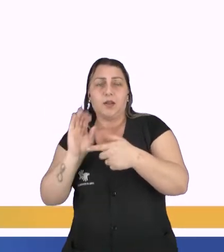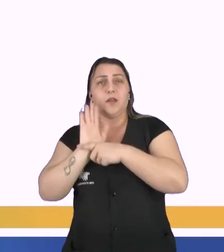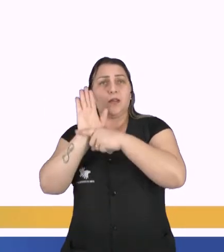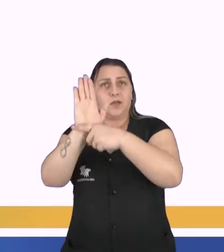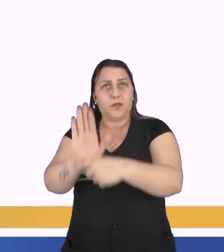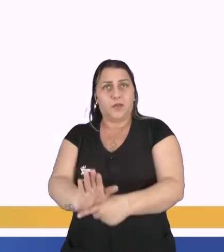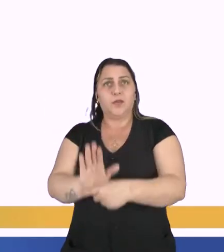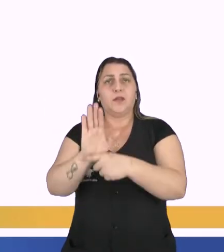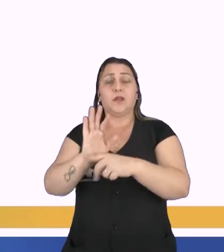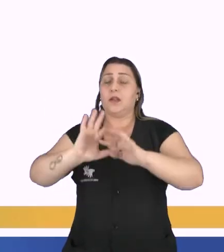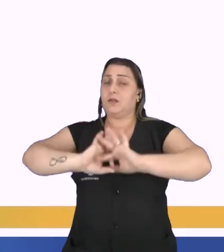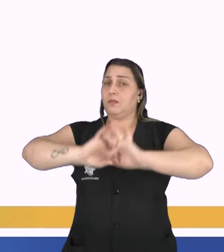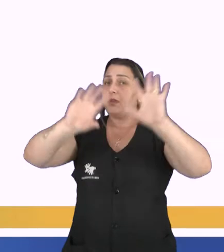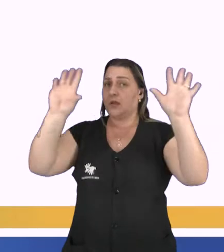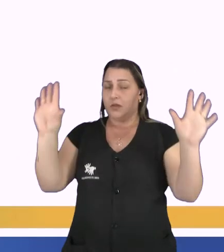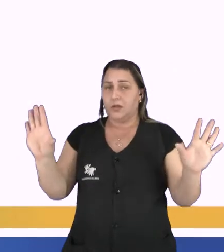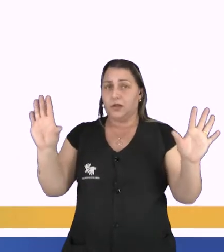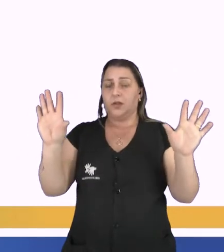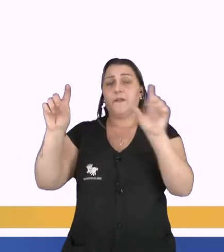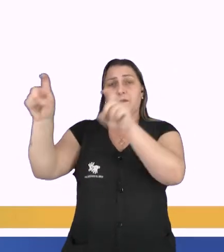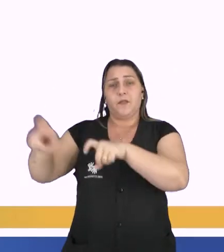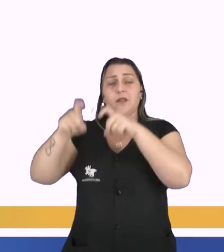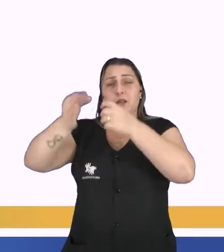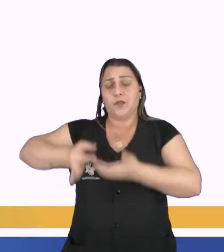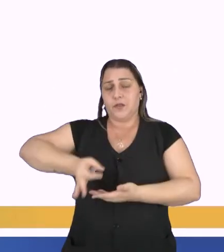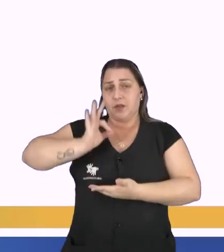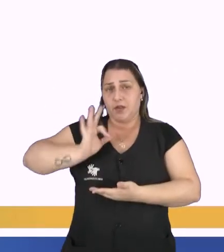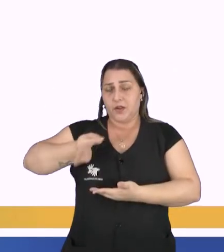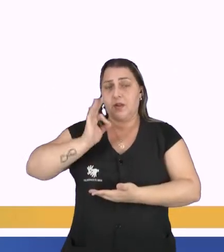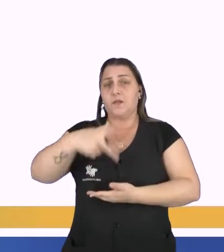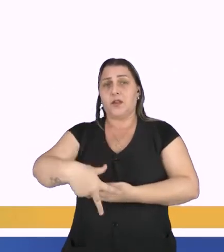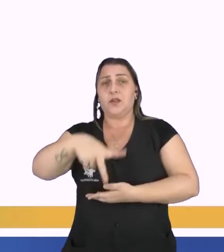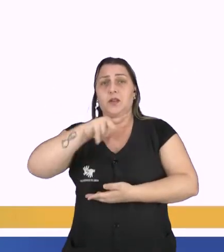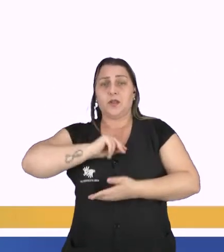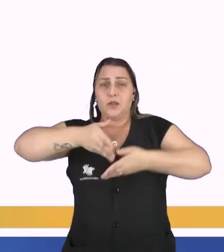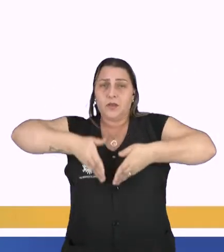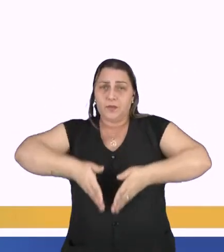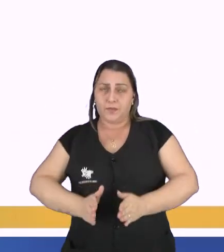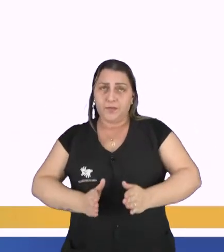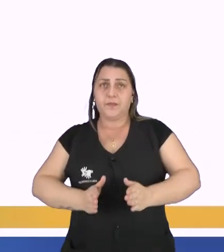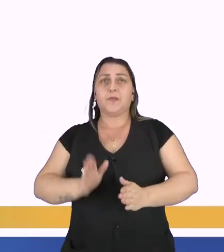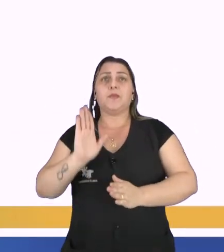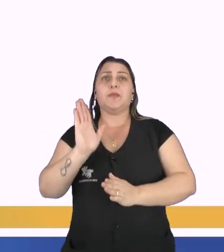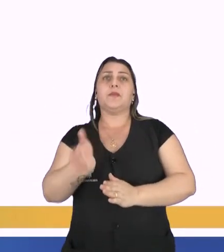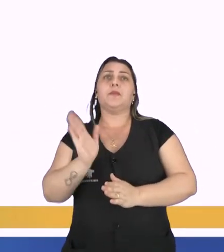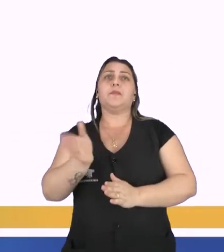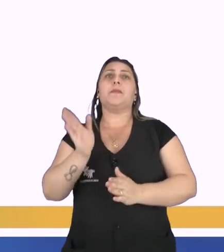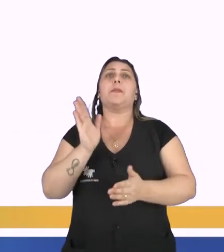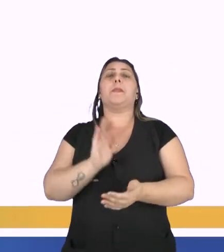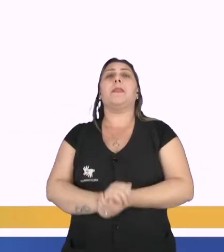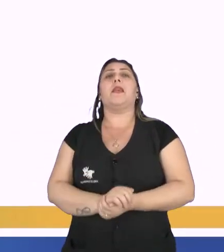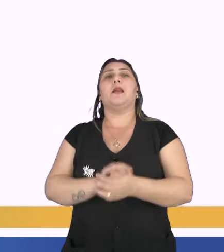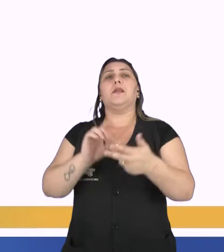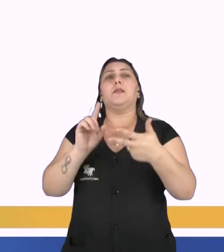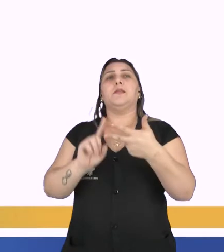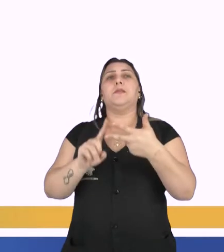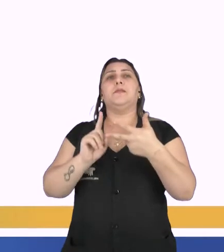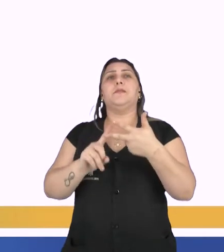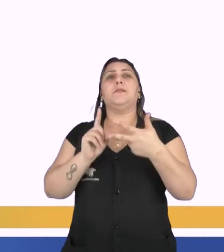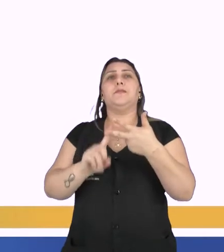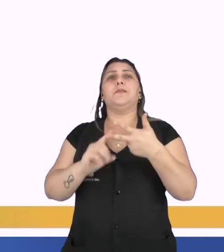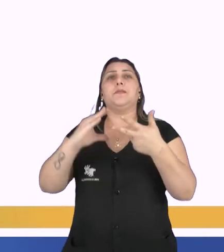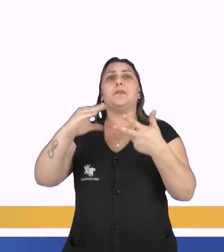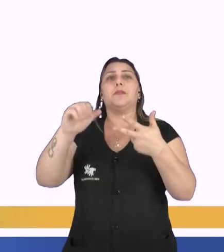Defendia posições liberais, era fazendeiro de café e português de nascimento. O nome já diz, né? O Marques